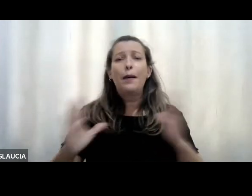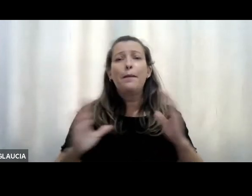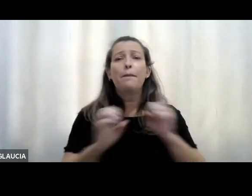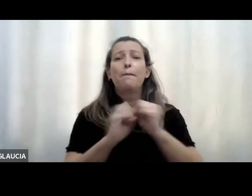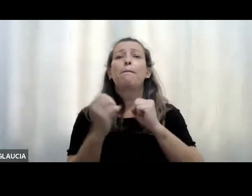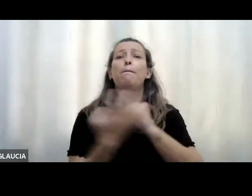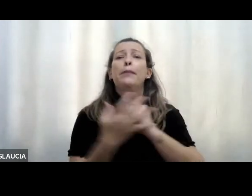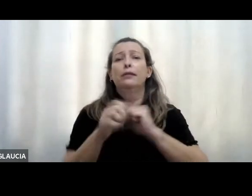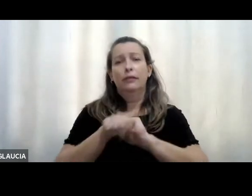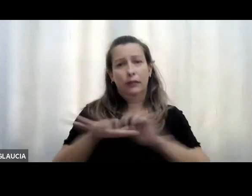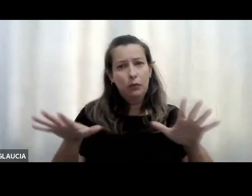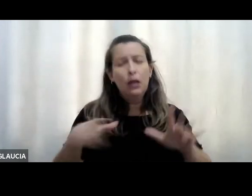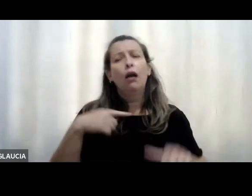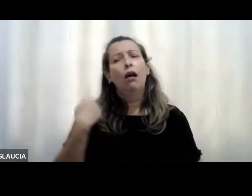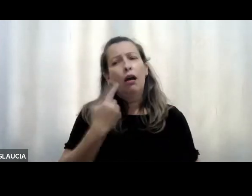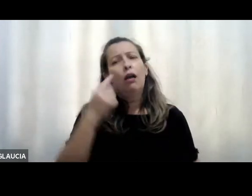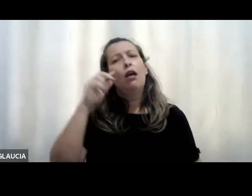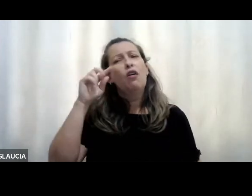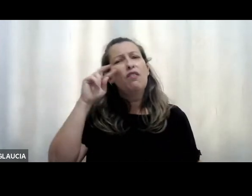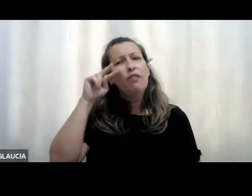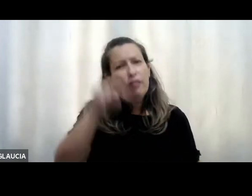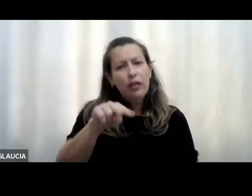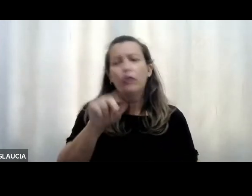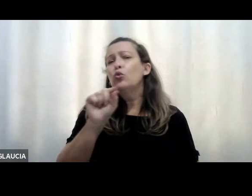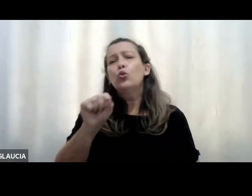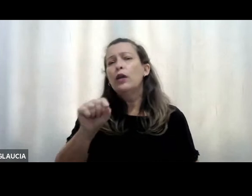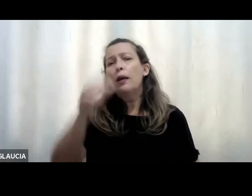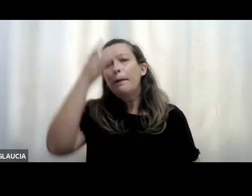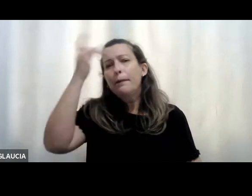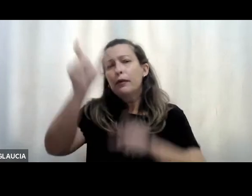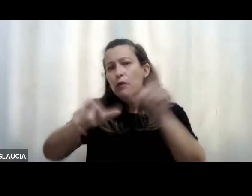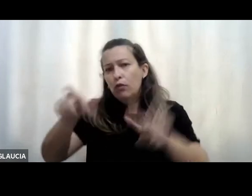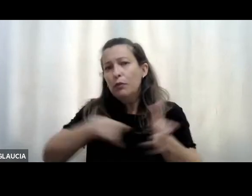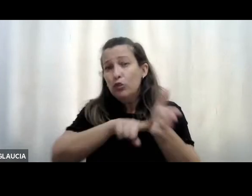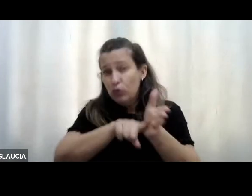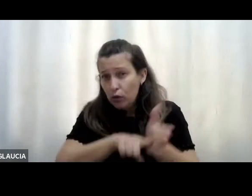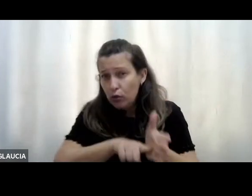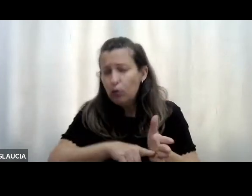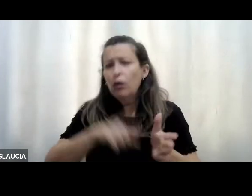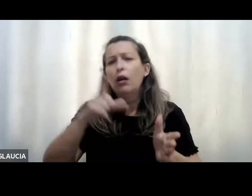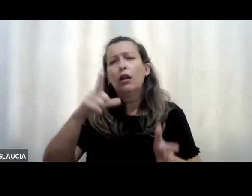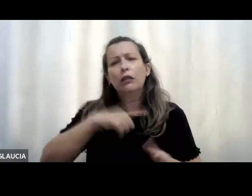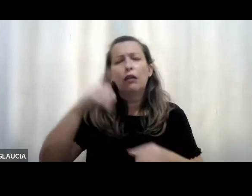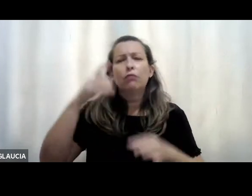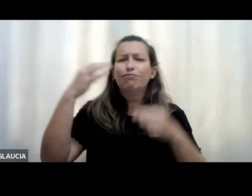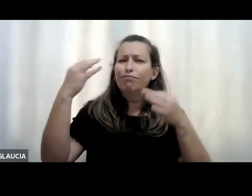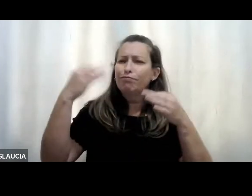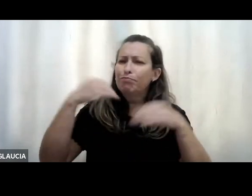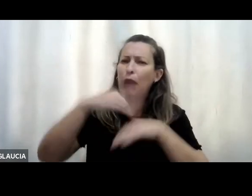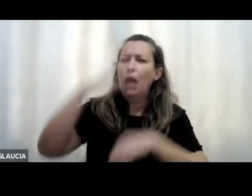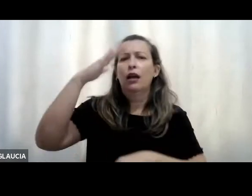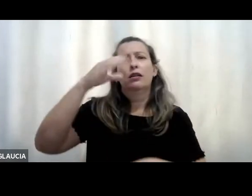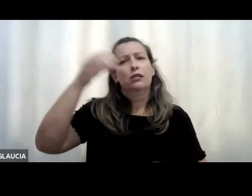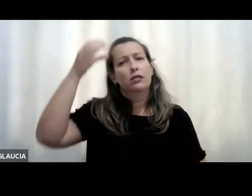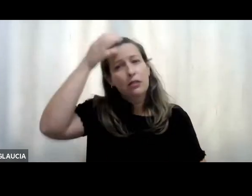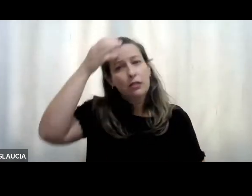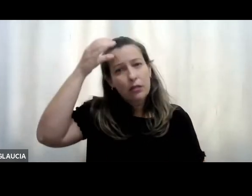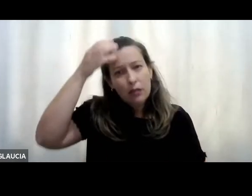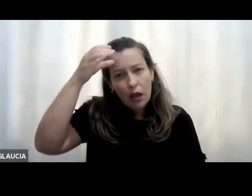também enxergo que os pesquisadores estão cada vez mais cientes e conscientes do seu